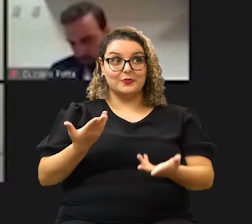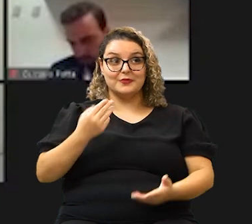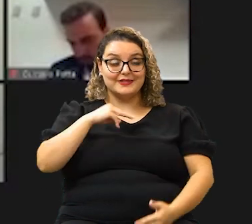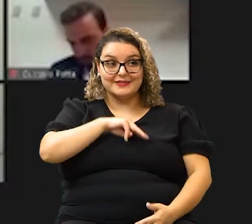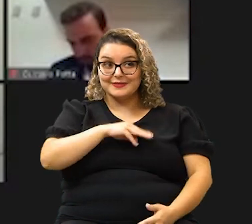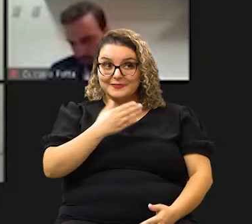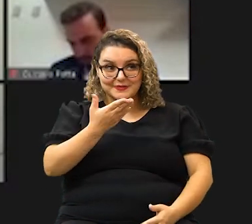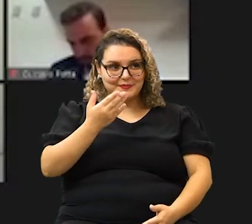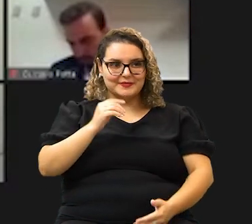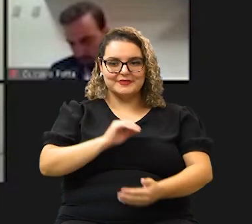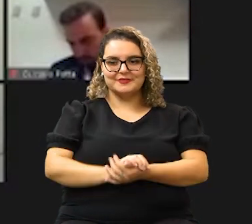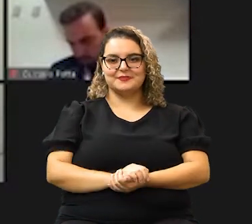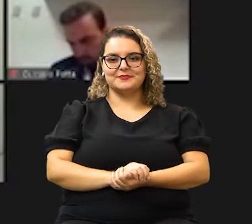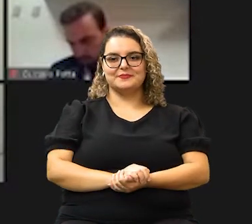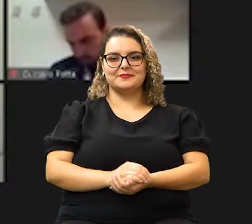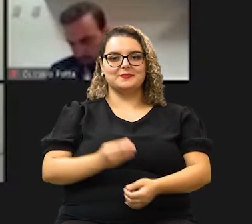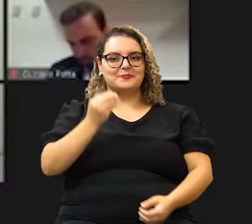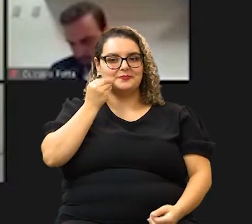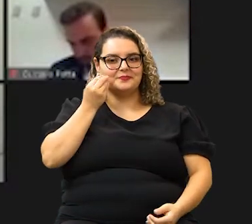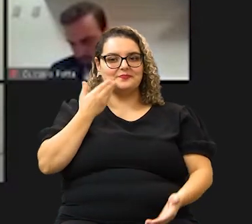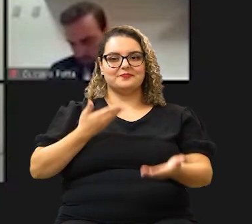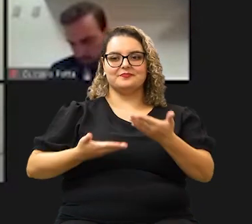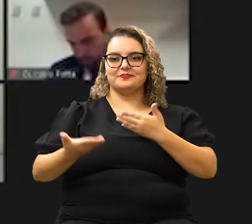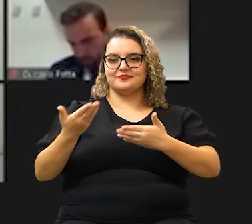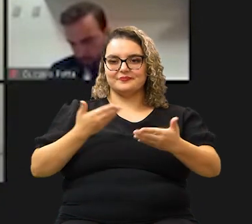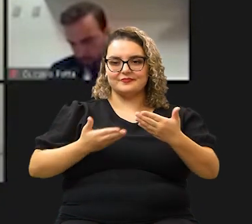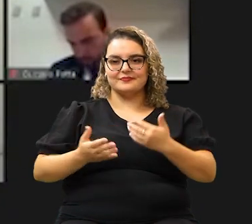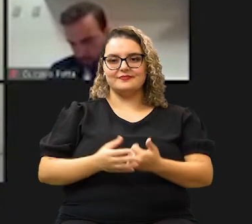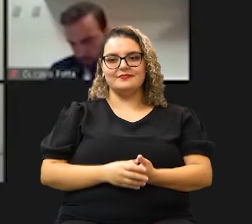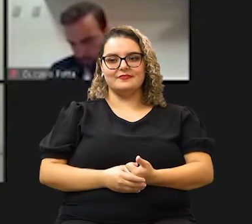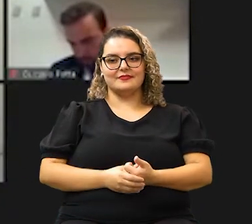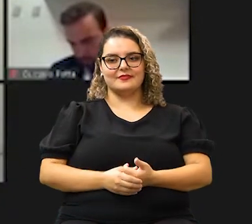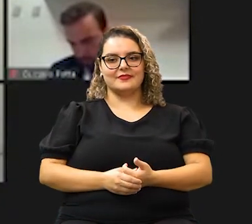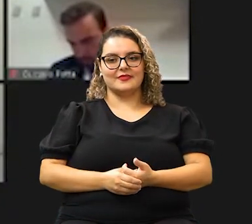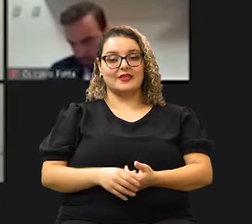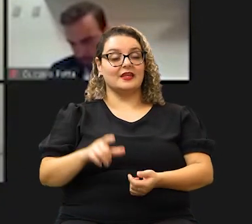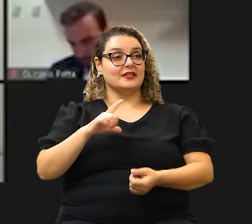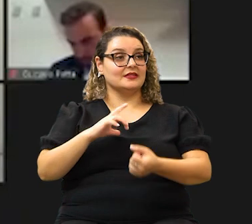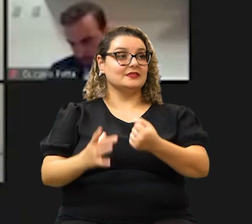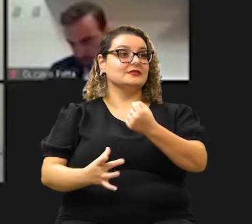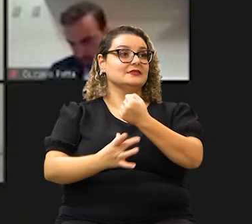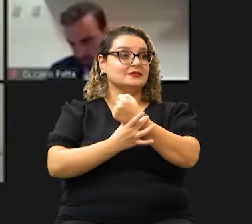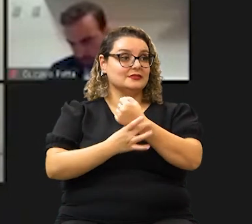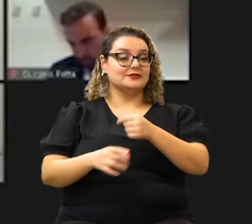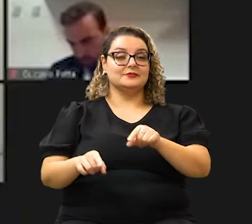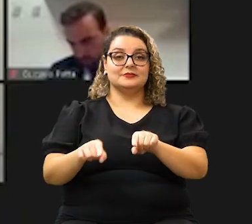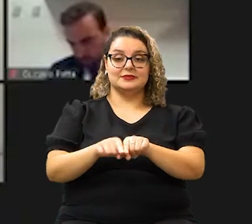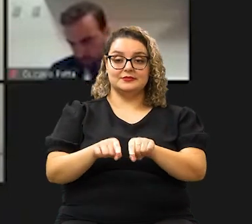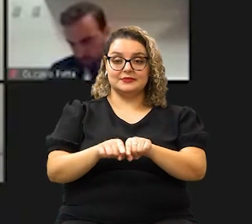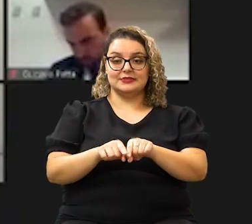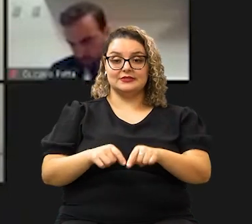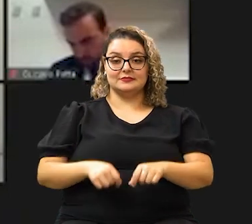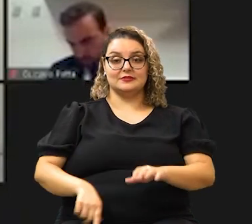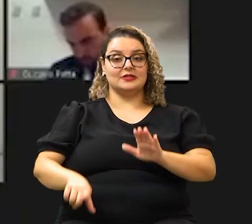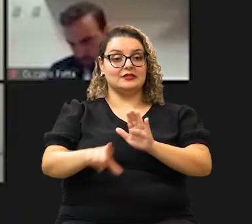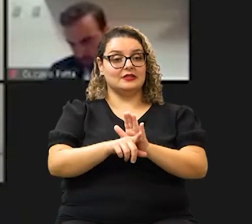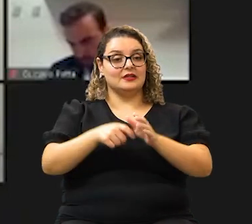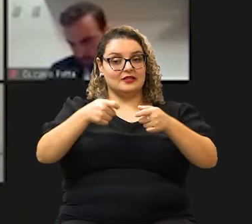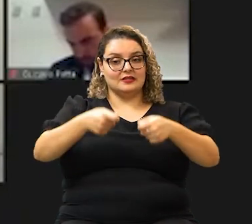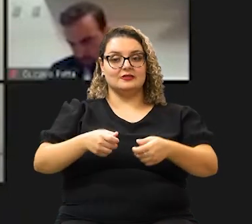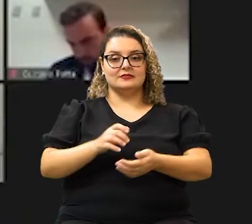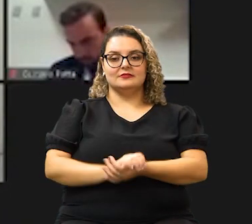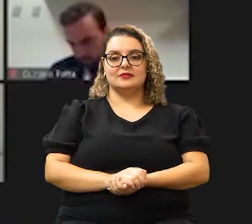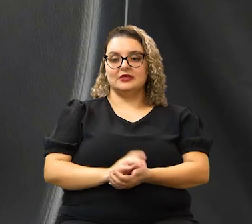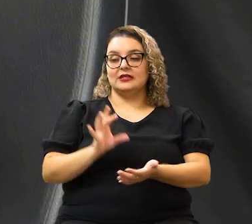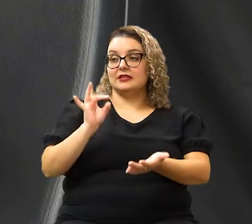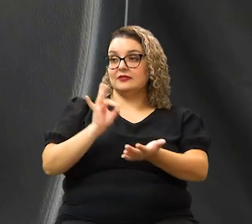a segurança, mas também dar a legitimidade. Na verdade, o ano de 2020 foi um ano muito complexo, né? Porque ao mesmo